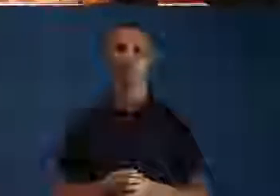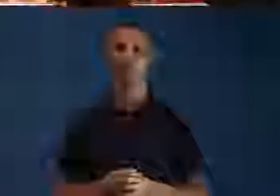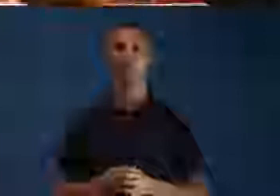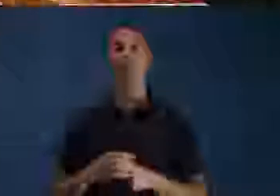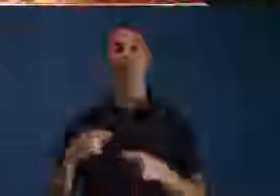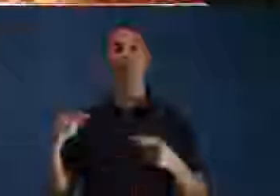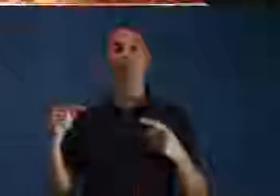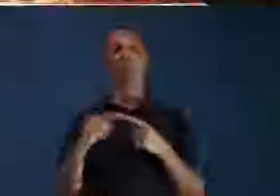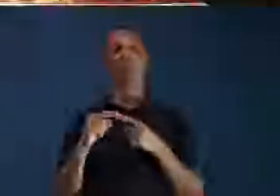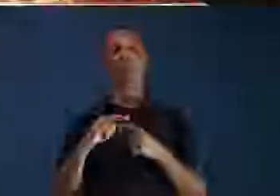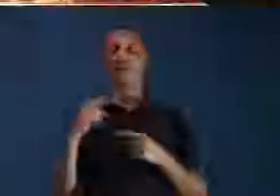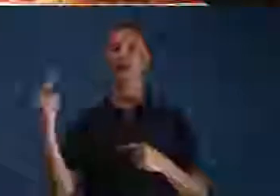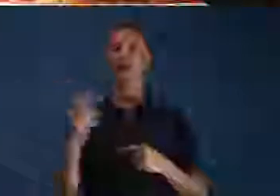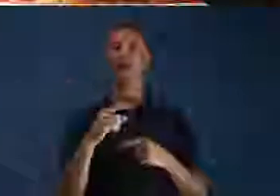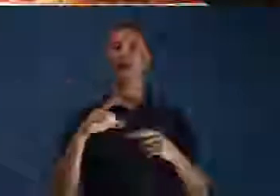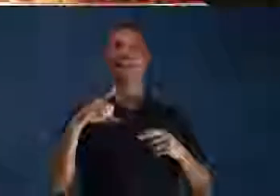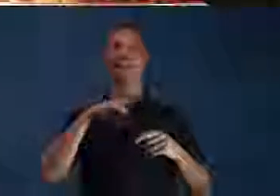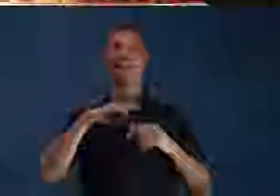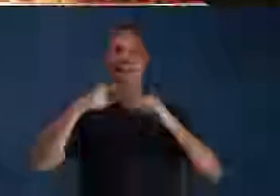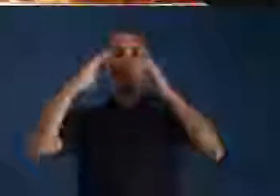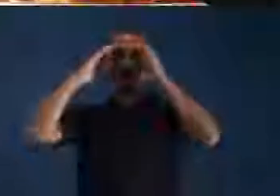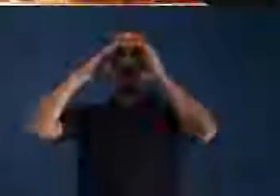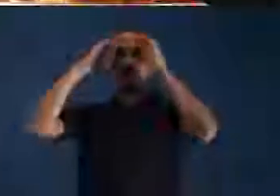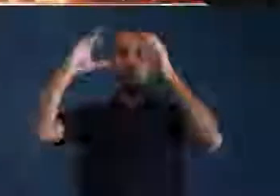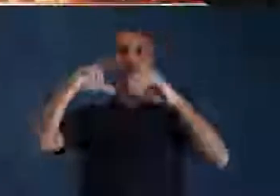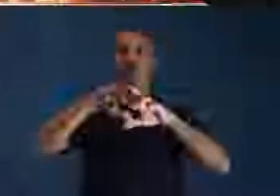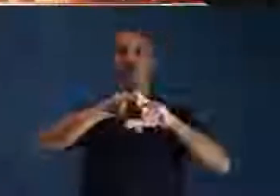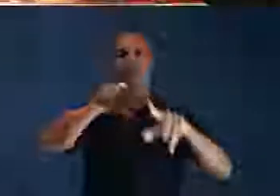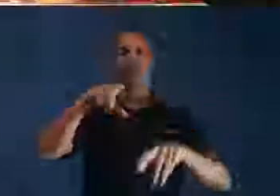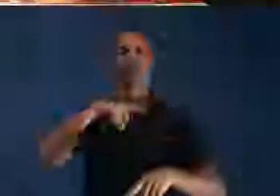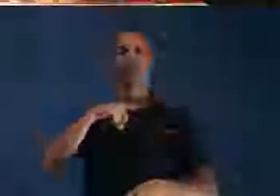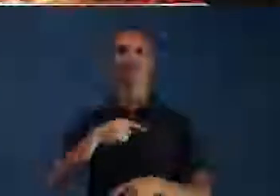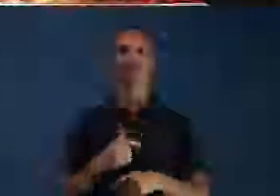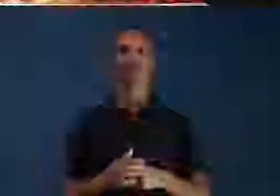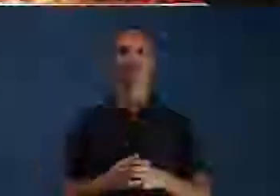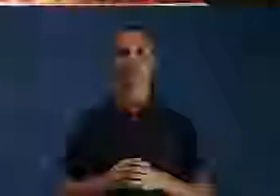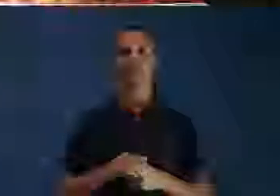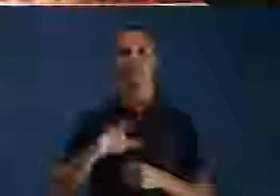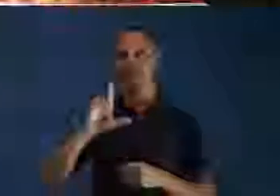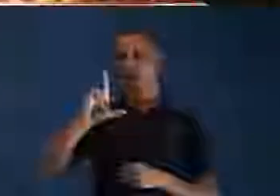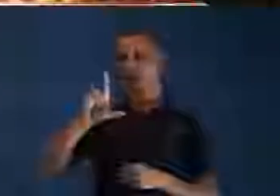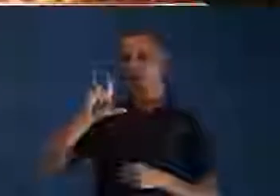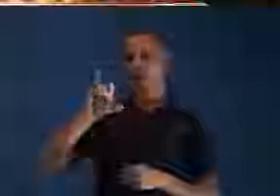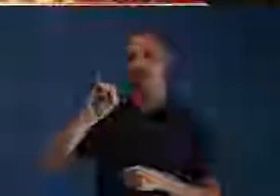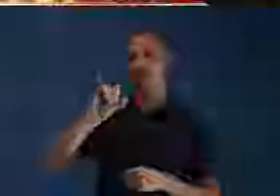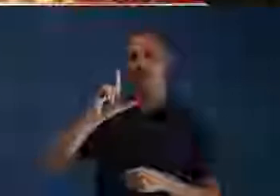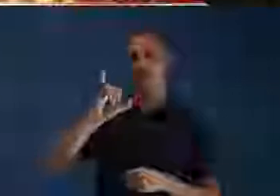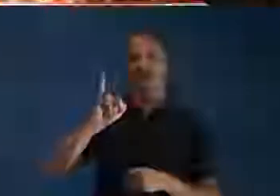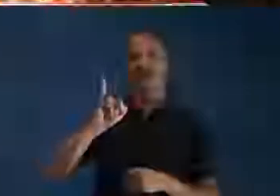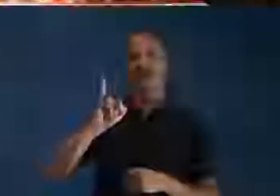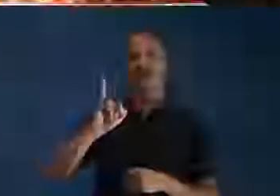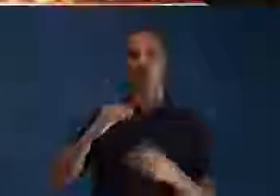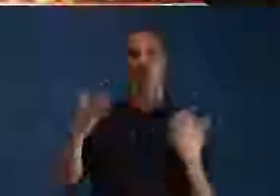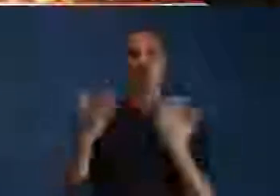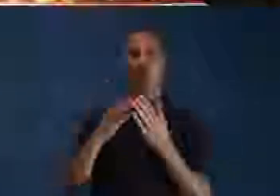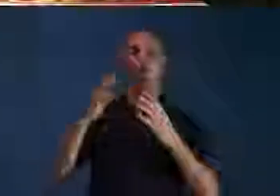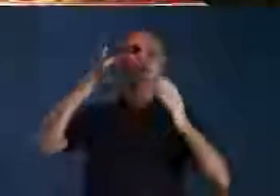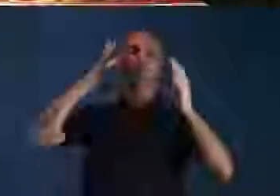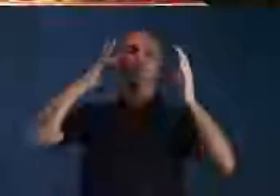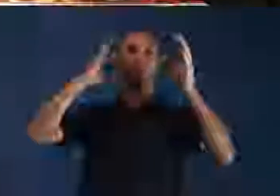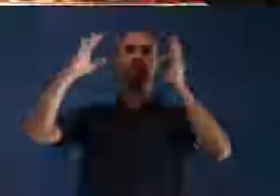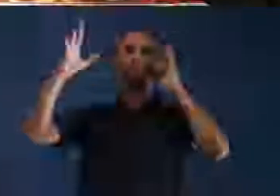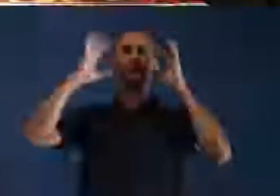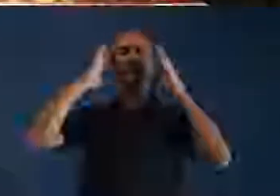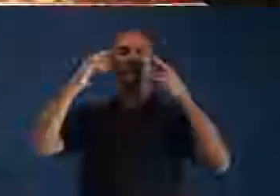que se erige em torno de valores fraternos. Lisli Nascimento, hoje, propõe uma reflexão